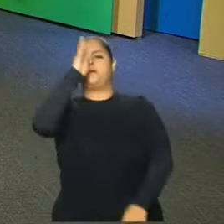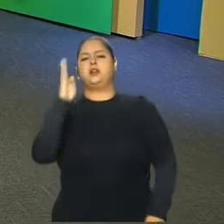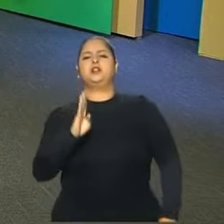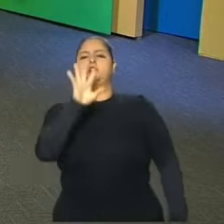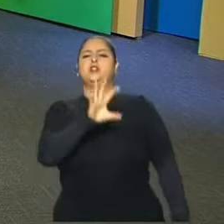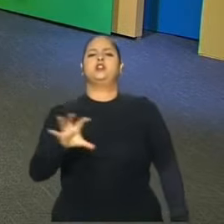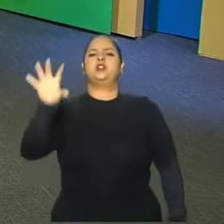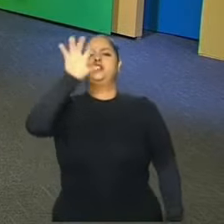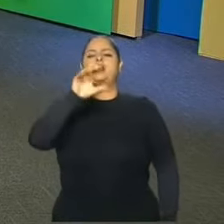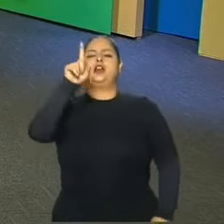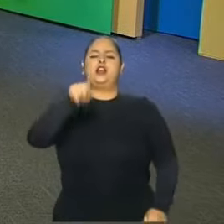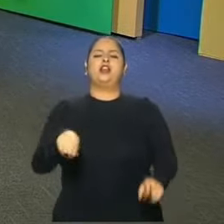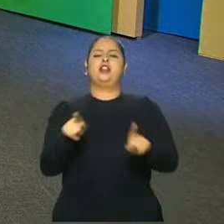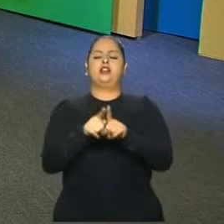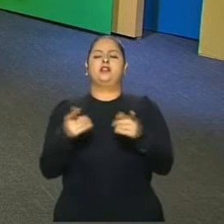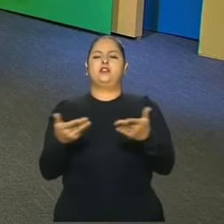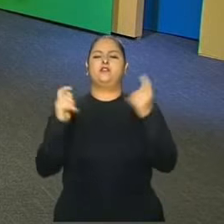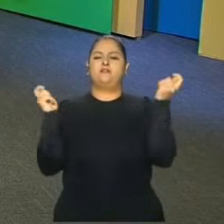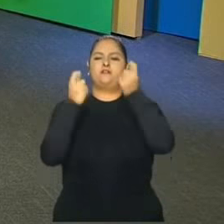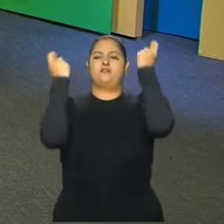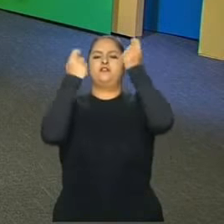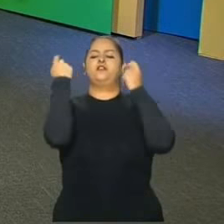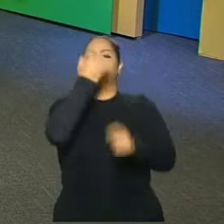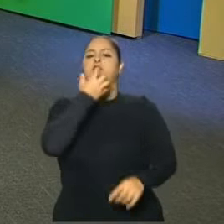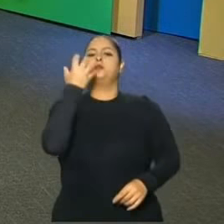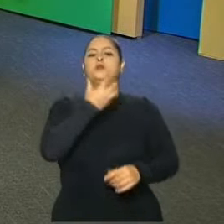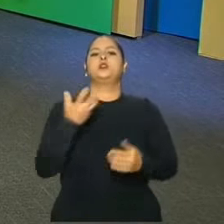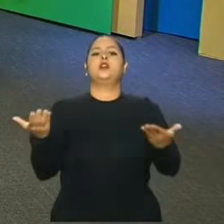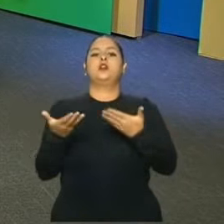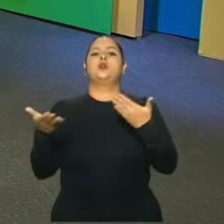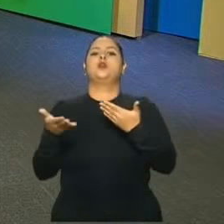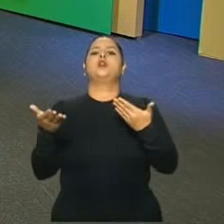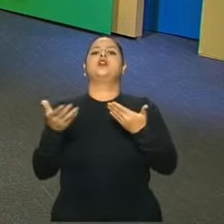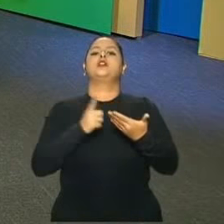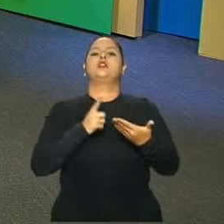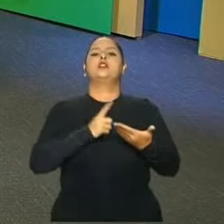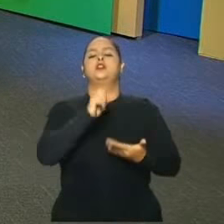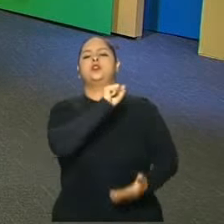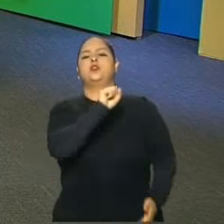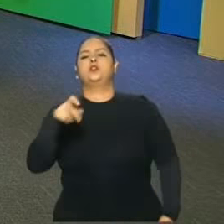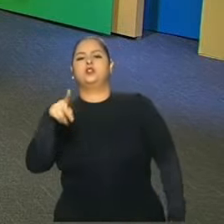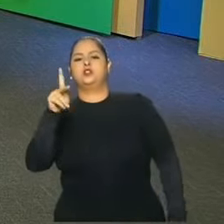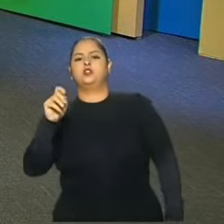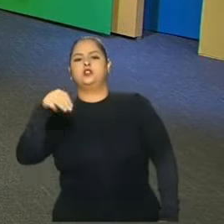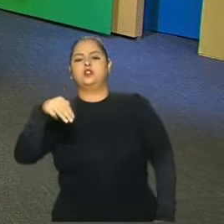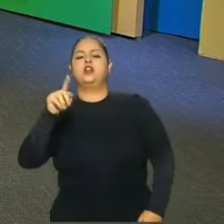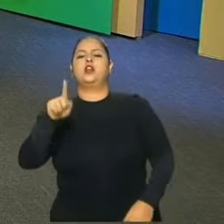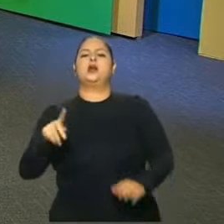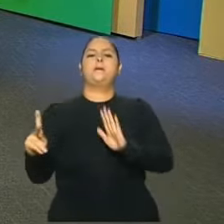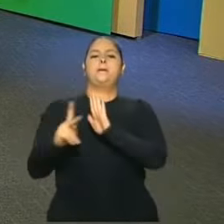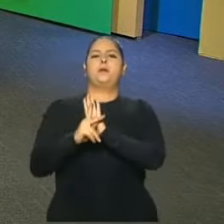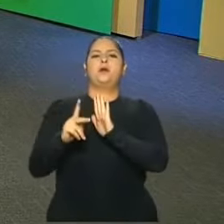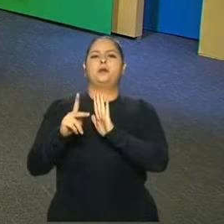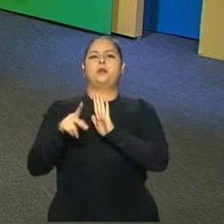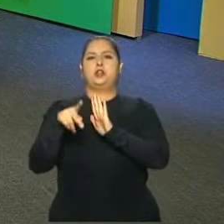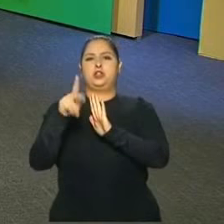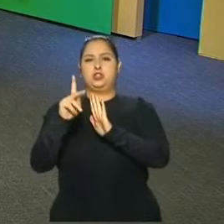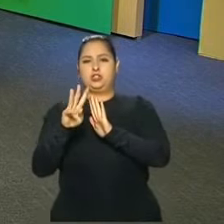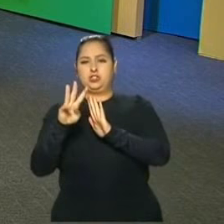de música. Vem com a gente, coisa boa. Ele está sendo transmitido pelos 800 kHz da Rádio MEC, pela MEC